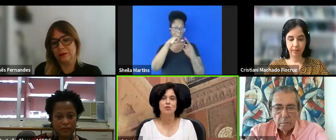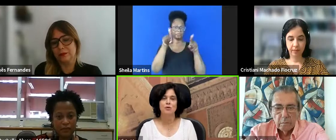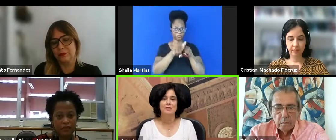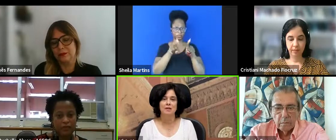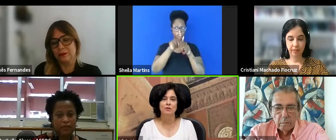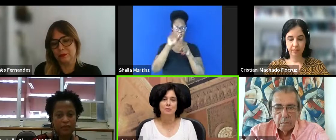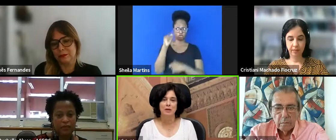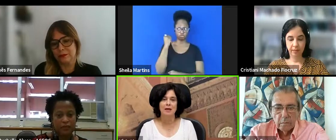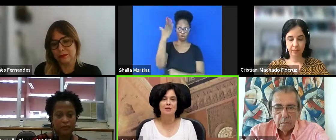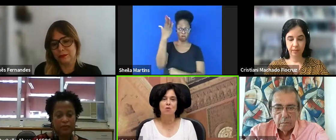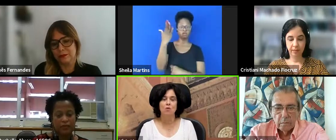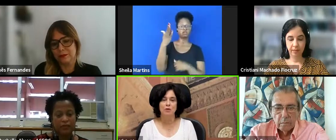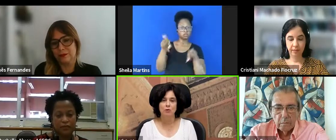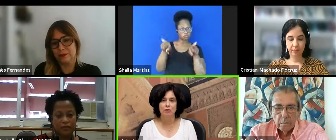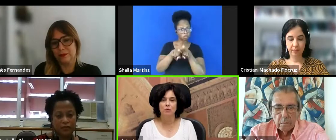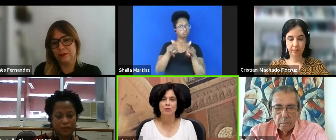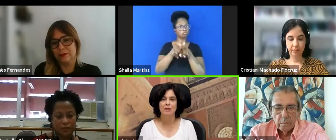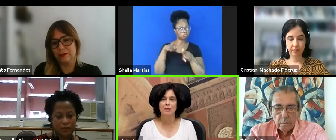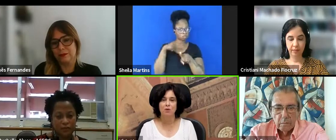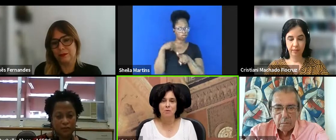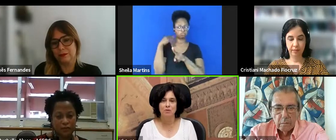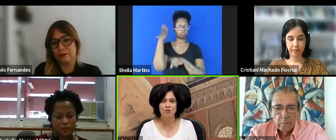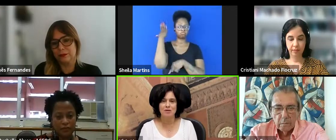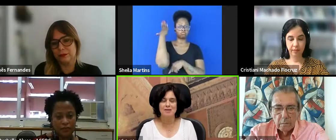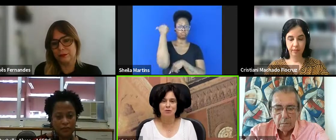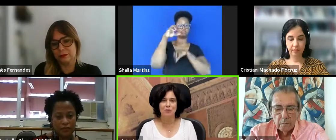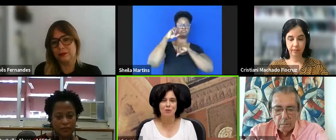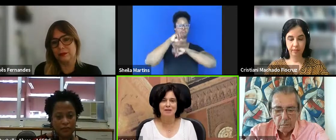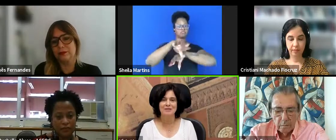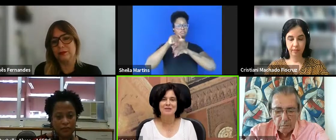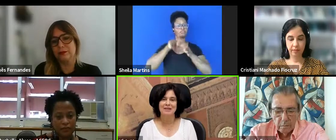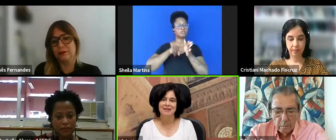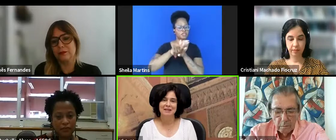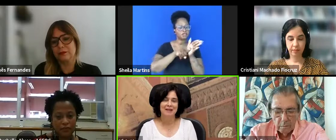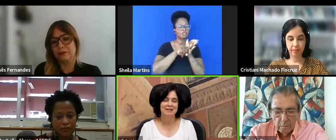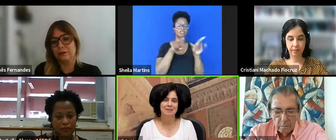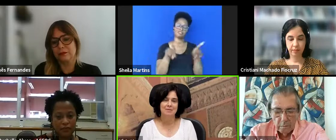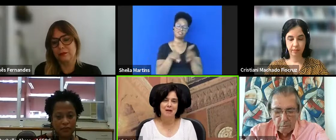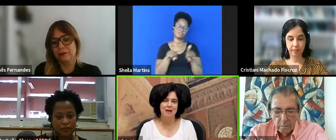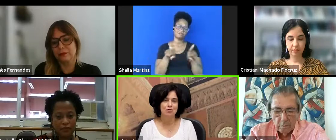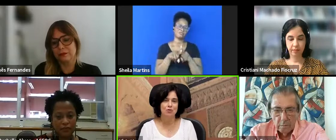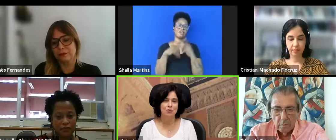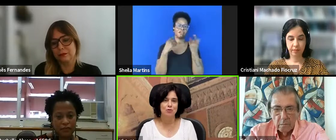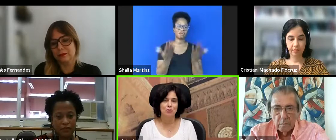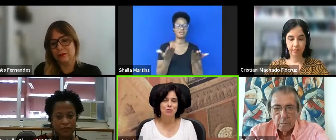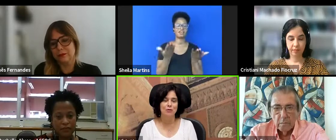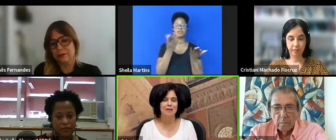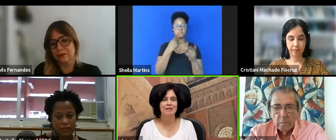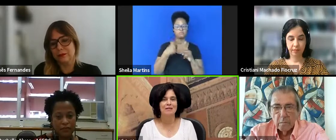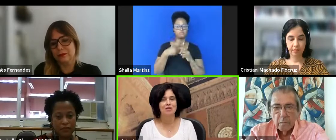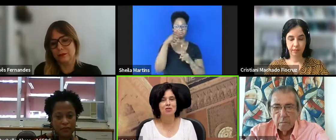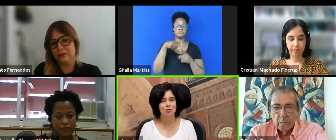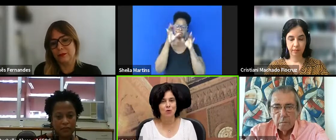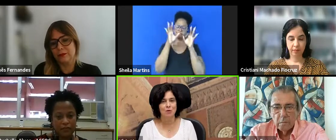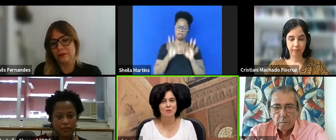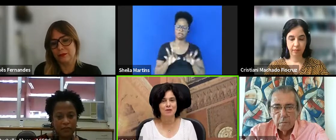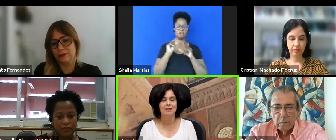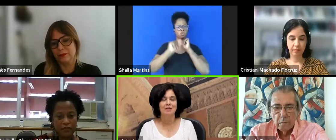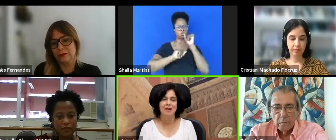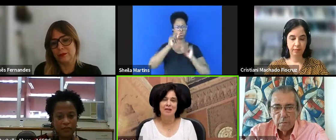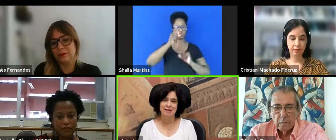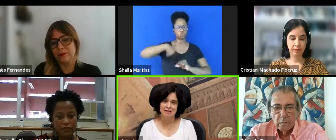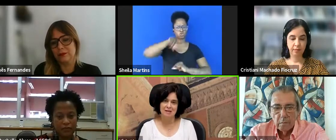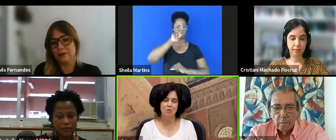nossa instituição também, como educadora e como pesquisadora. E nada mais justo do que este